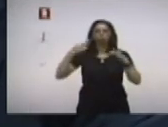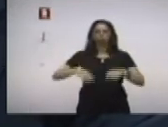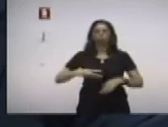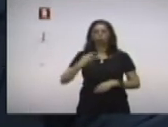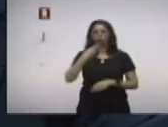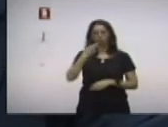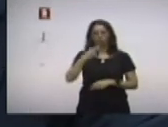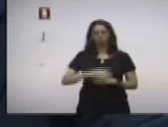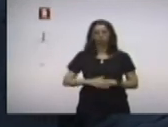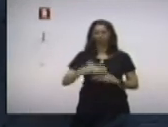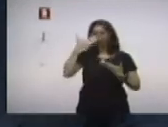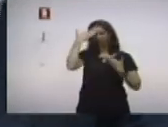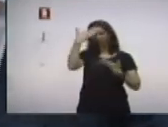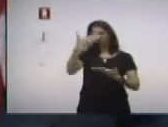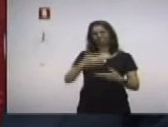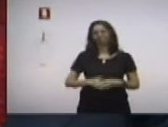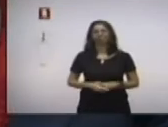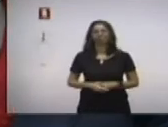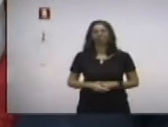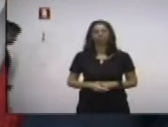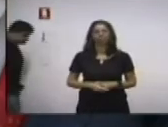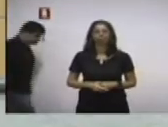oportunamente obrigado